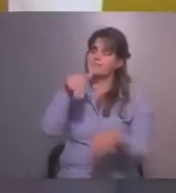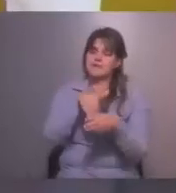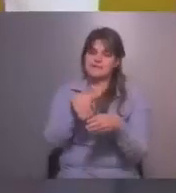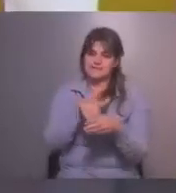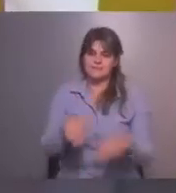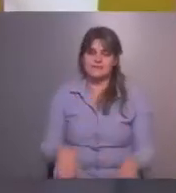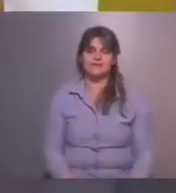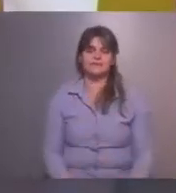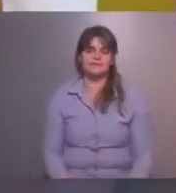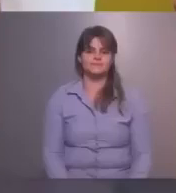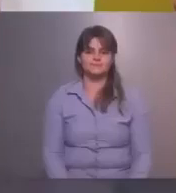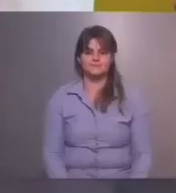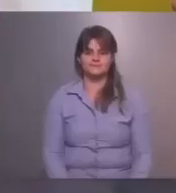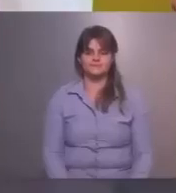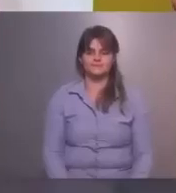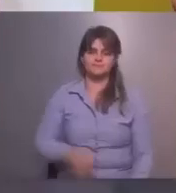mistérios.